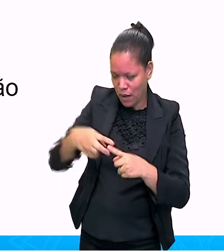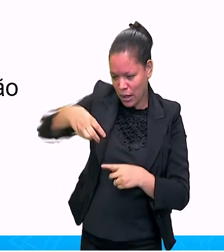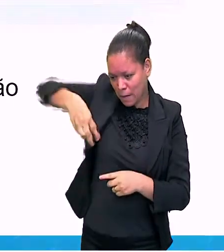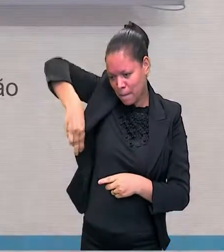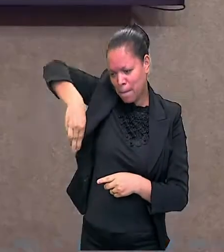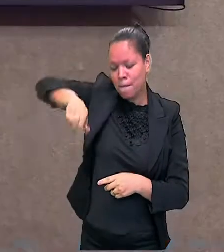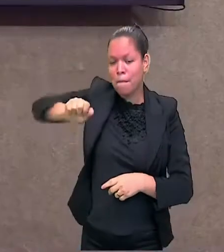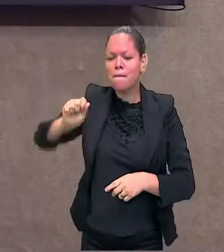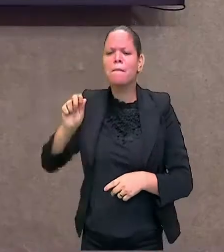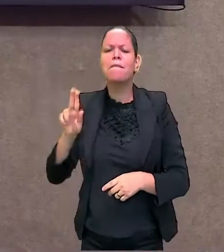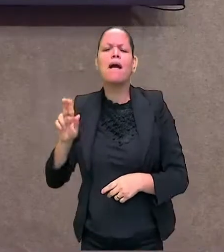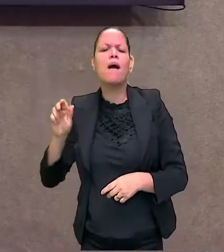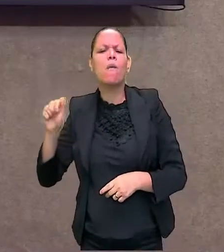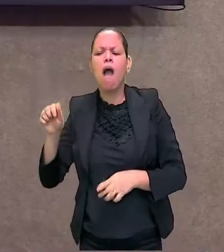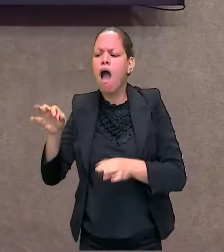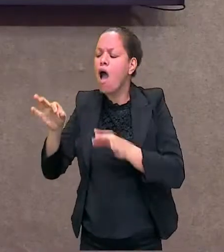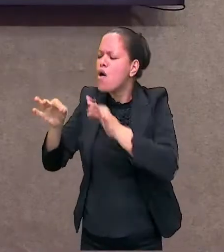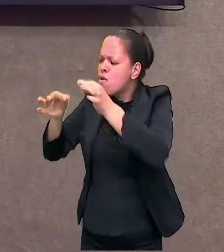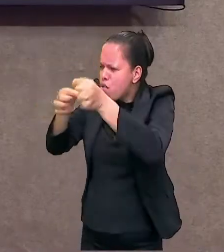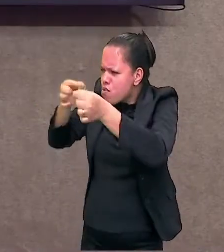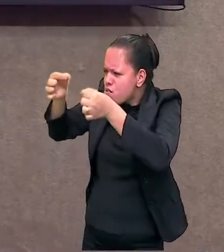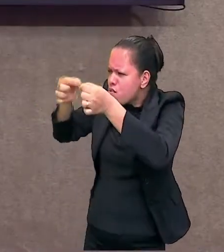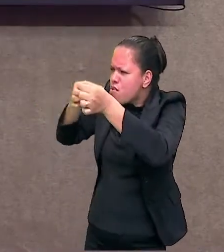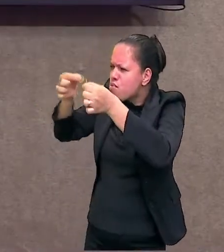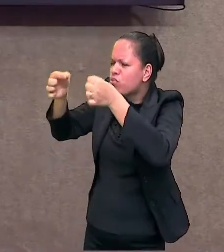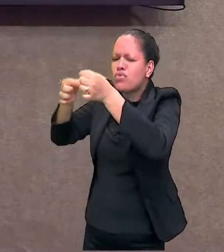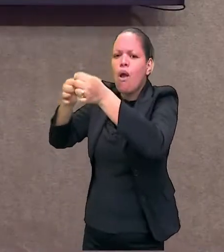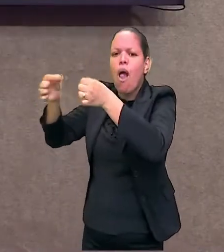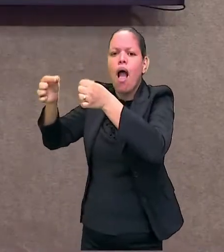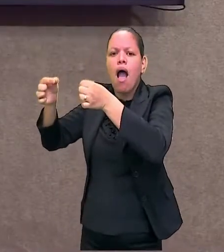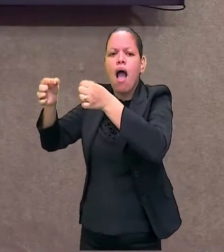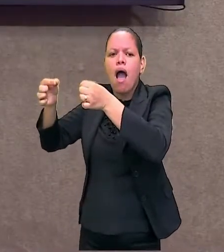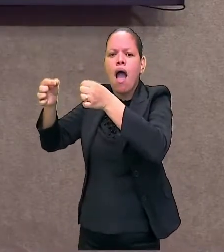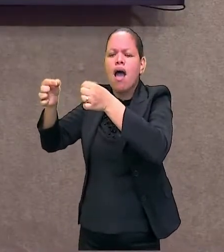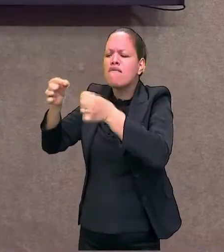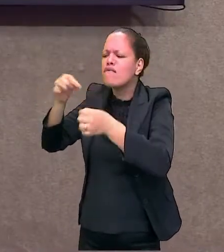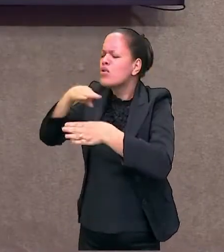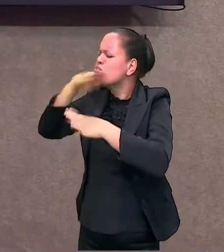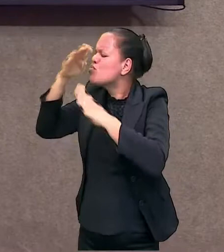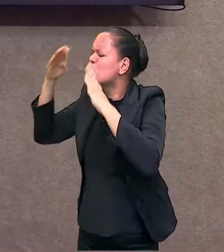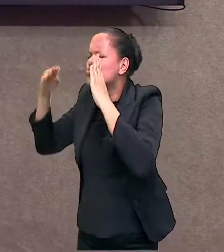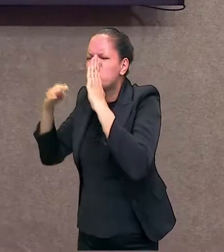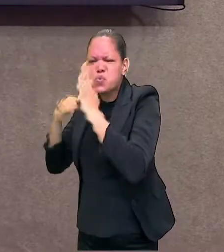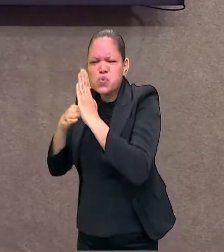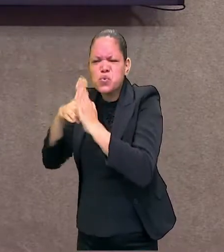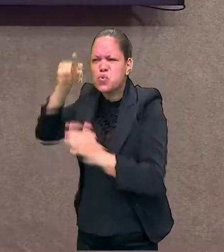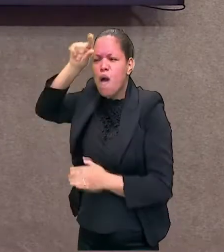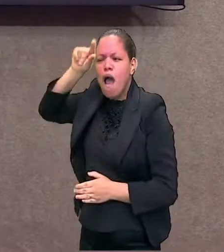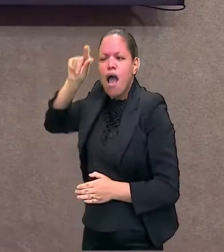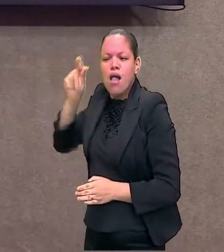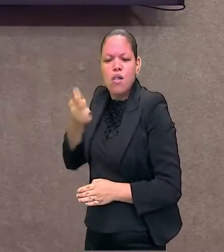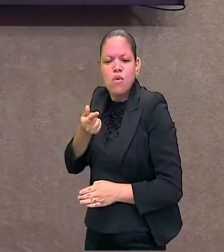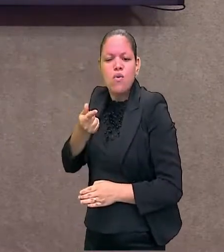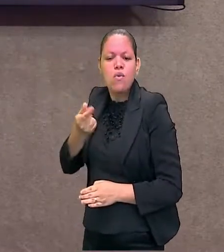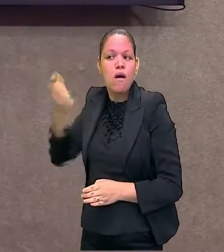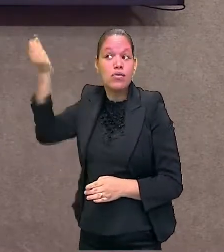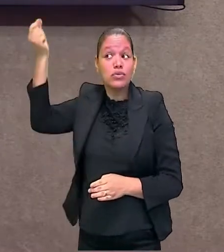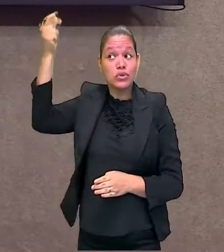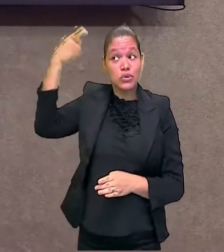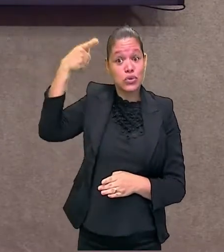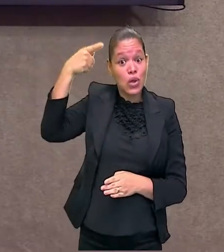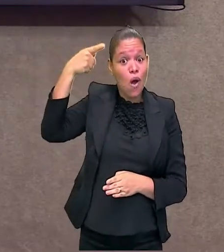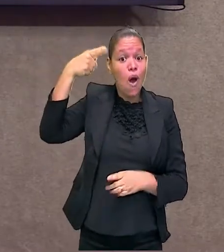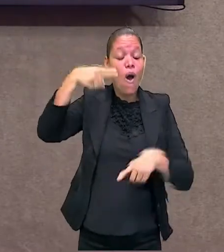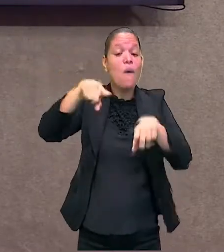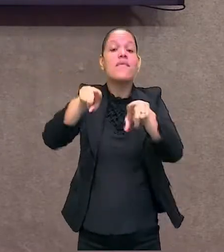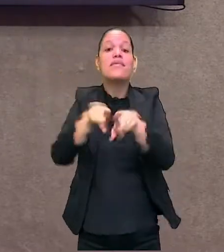estrelas. Mauá, no texto, ele era o controlador desse fenômeno chamado